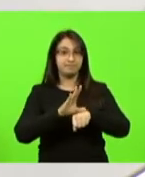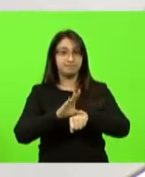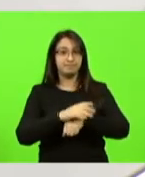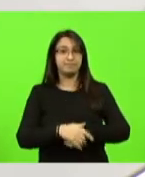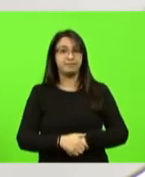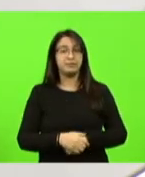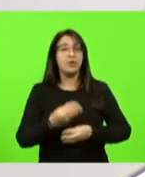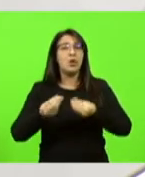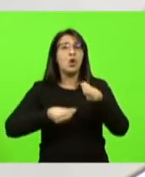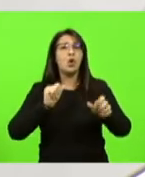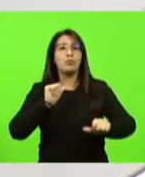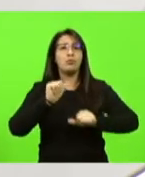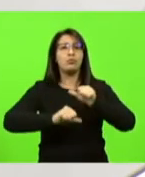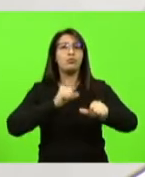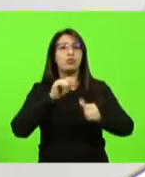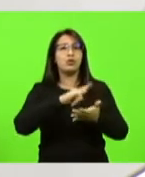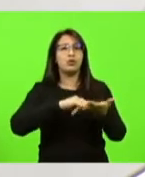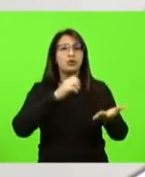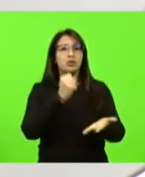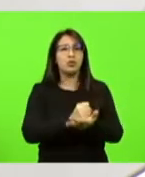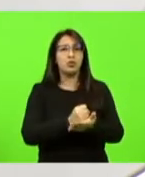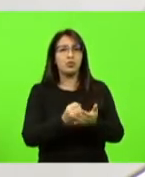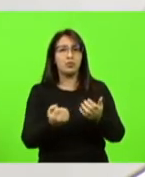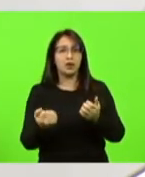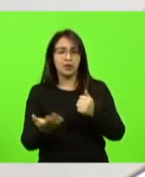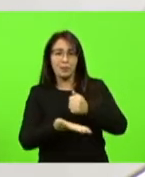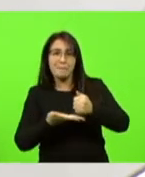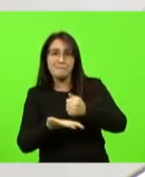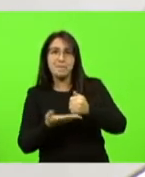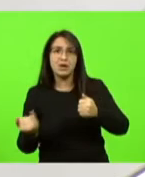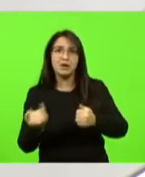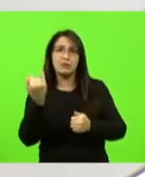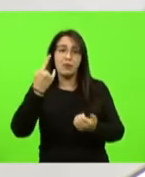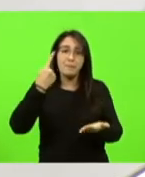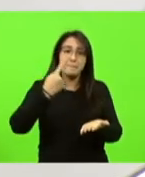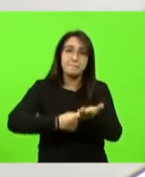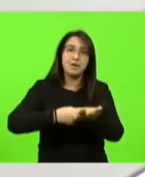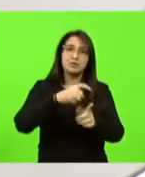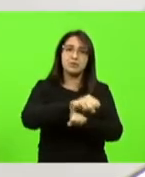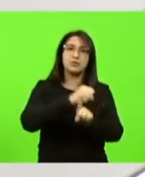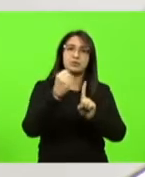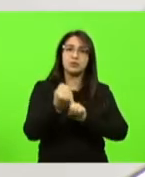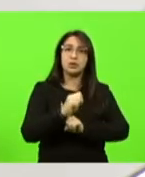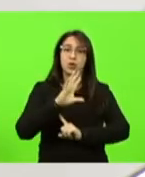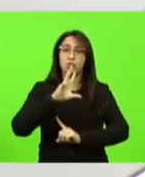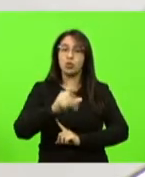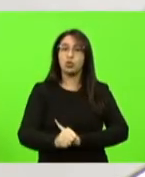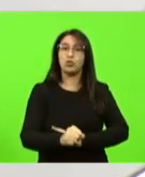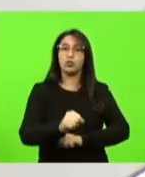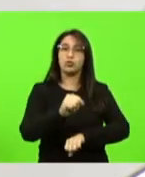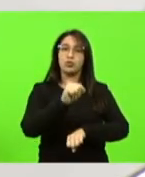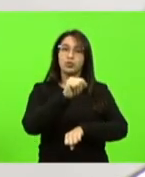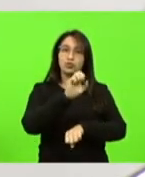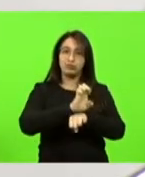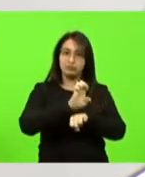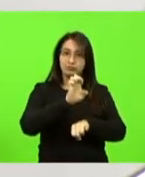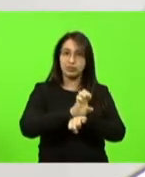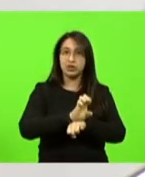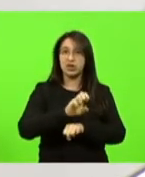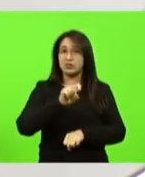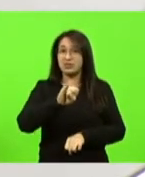podemos mudar um documento fundante, um pacto social de todo um Estado, sem